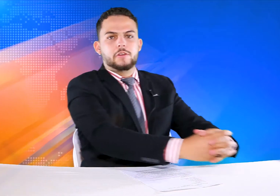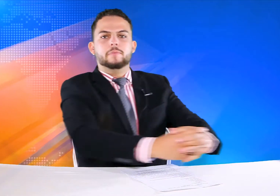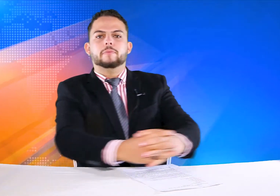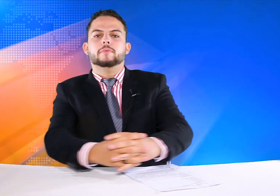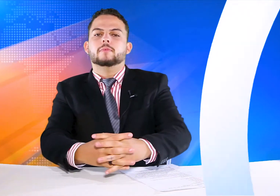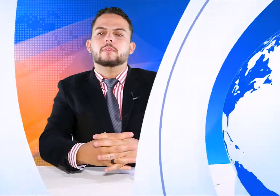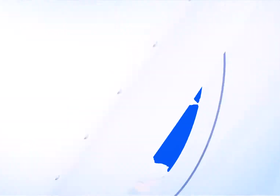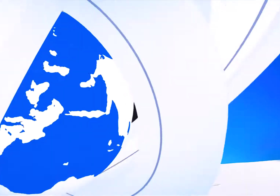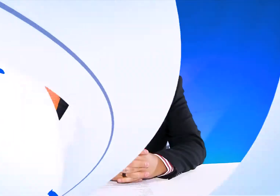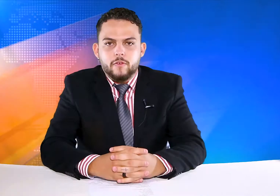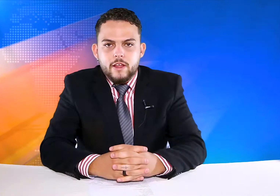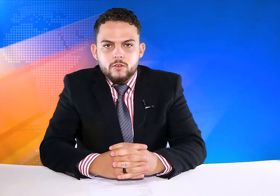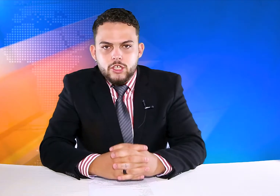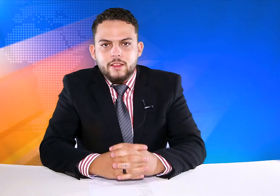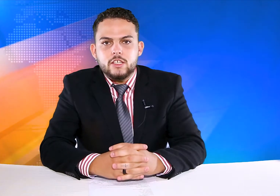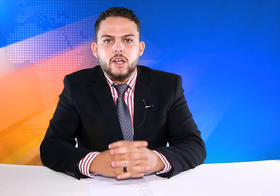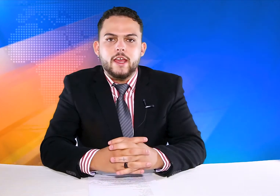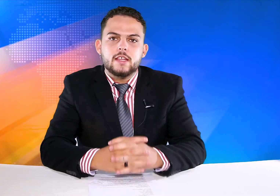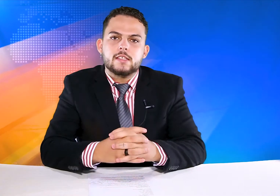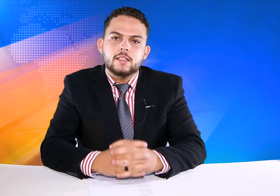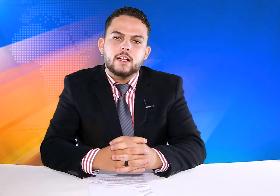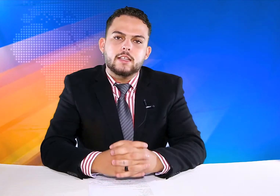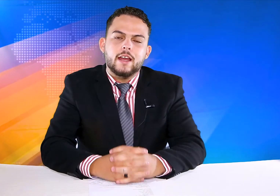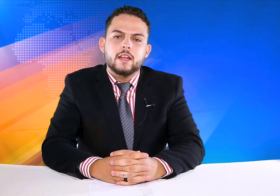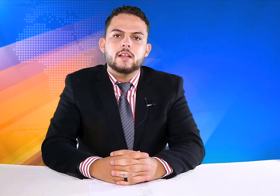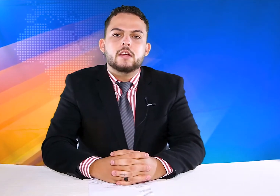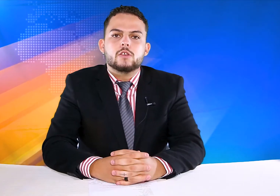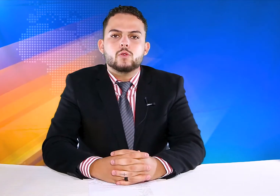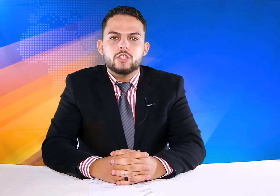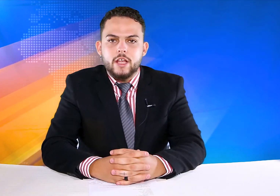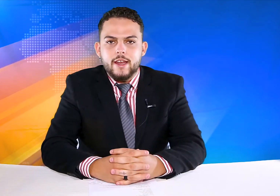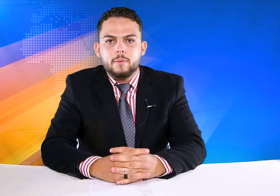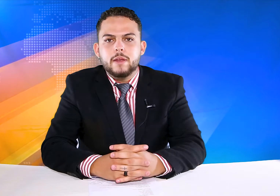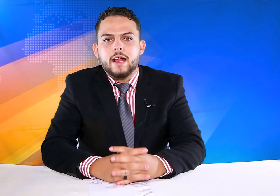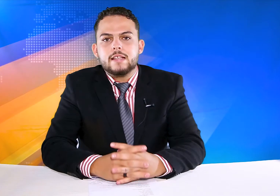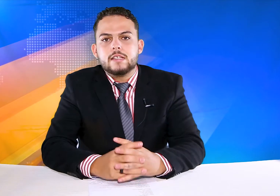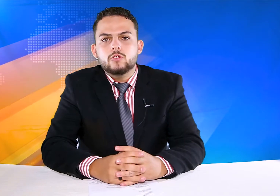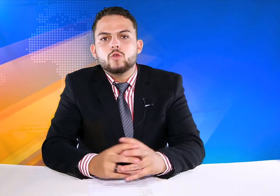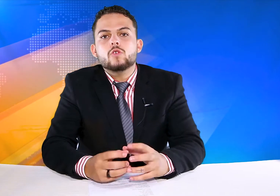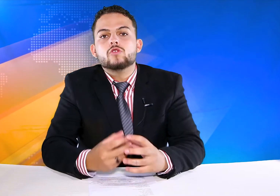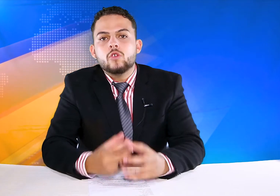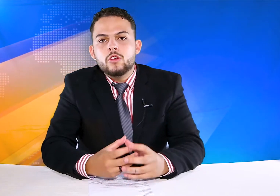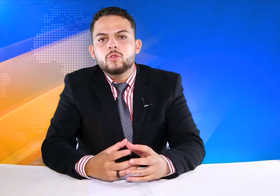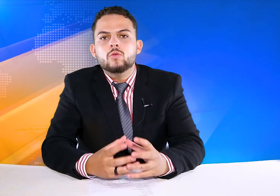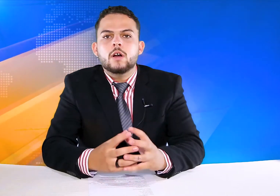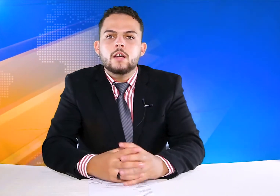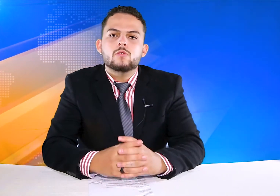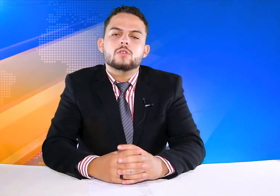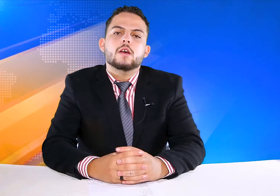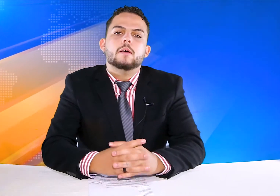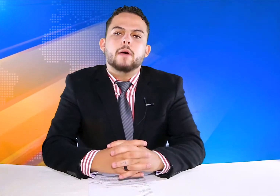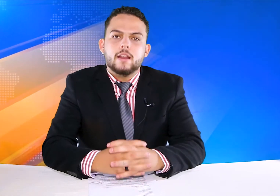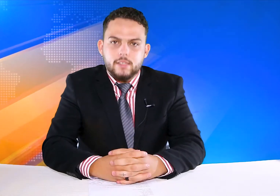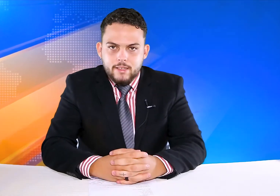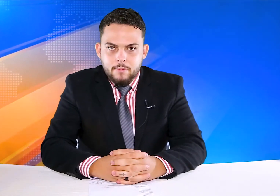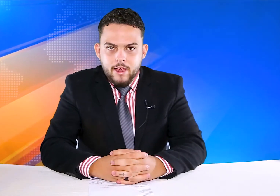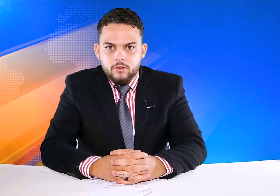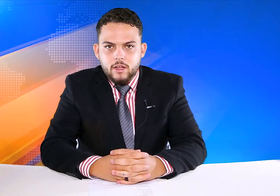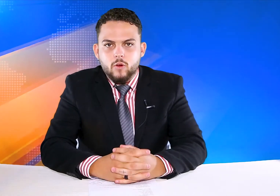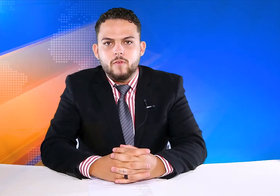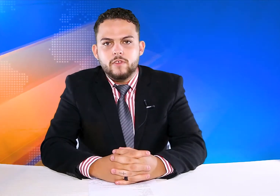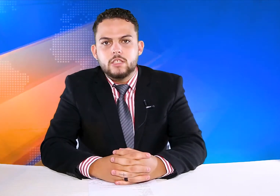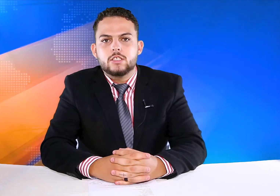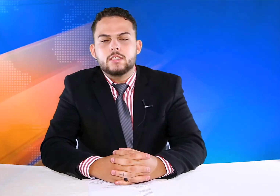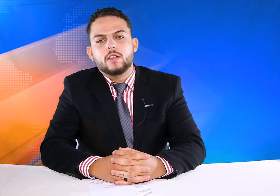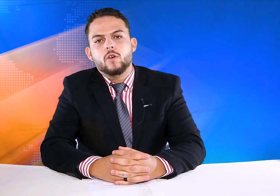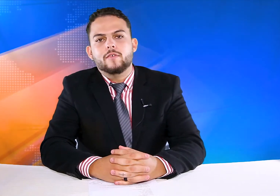Boa noite. Prefeito de Itajaí, Santa Catarina, sugere a aplicação de ozônio no ânus para tratamento